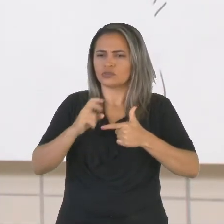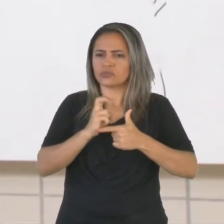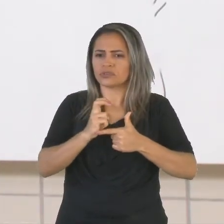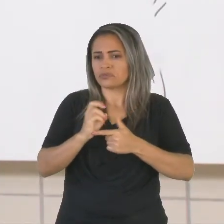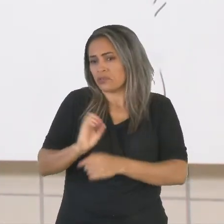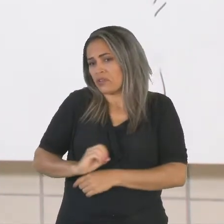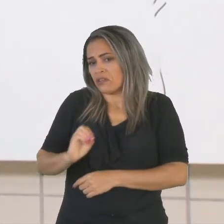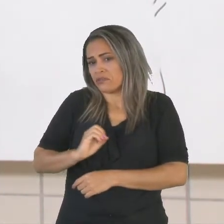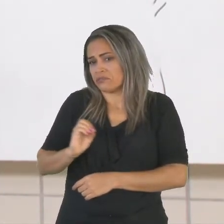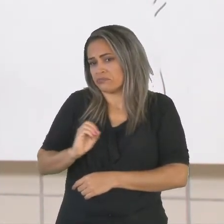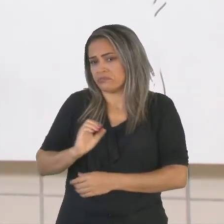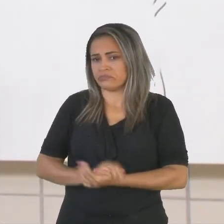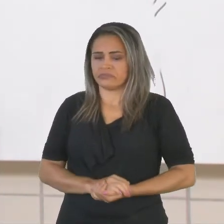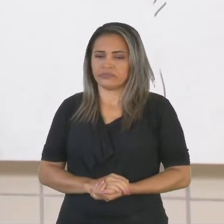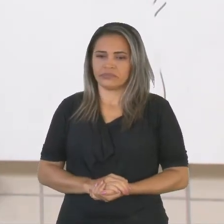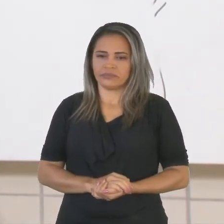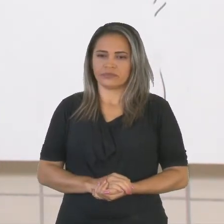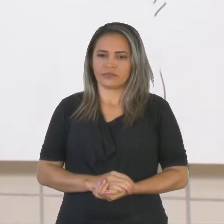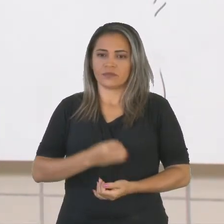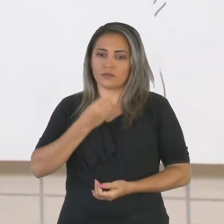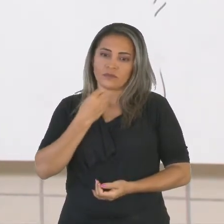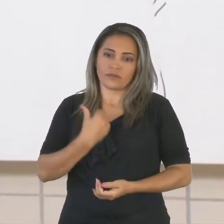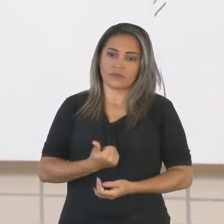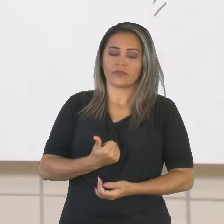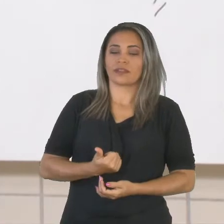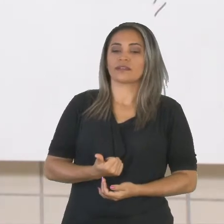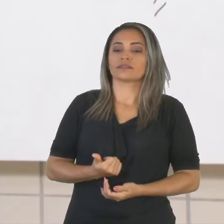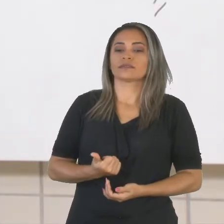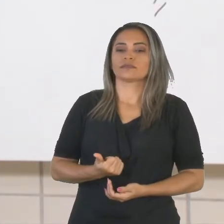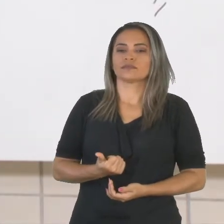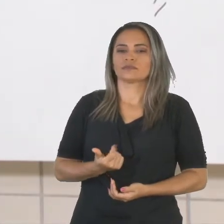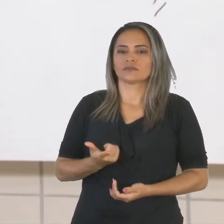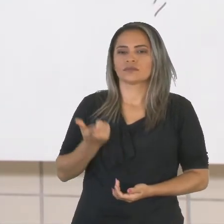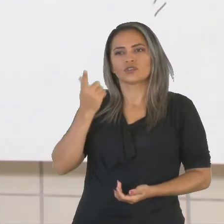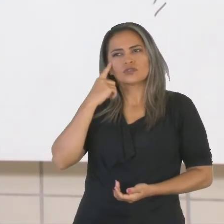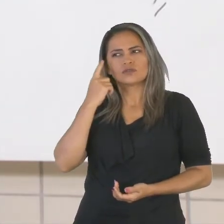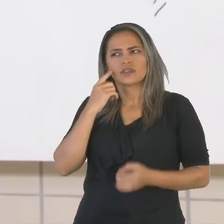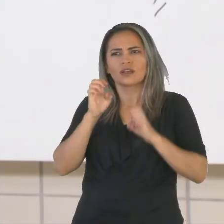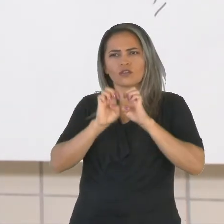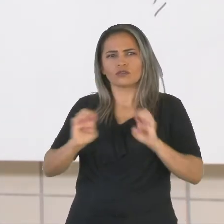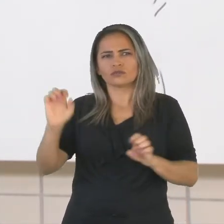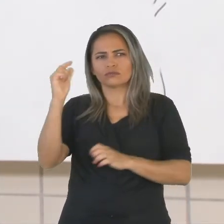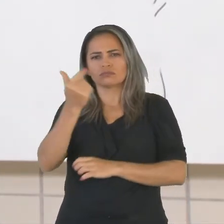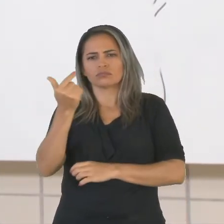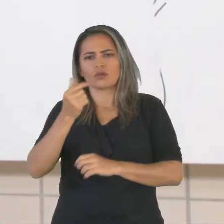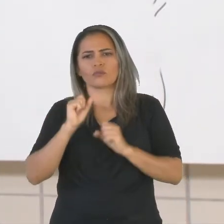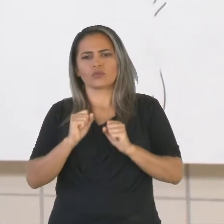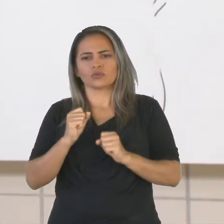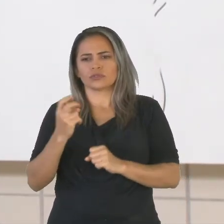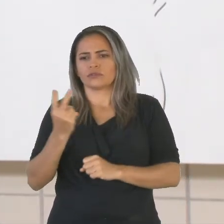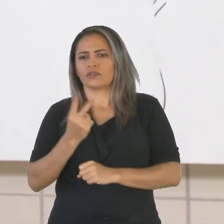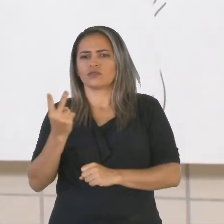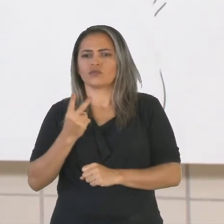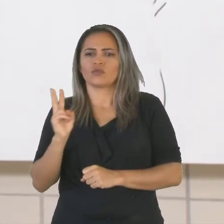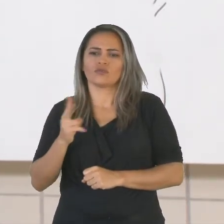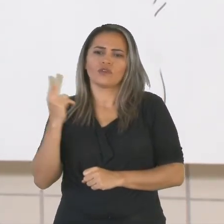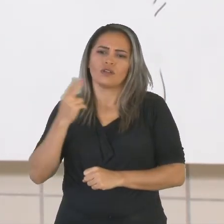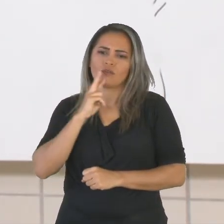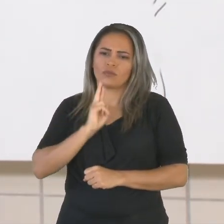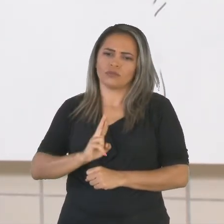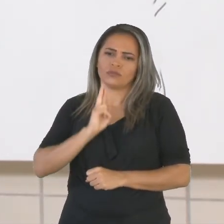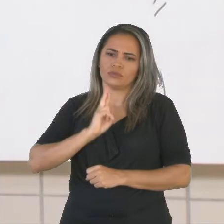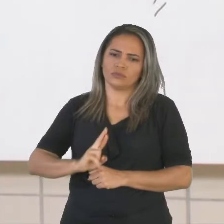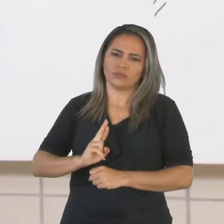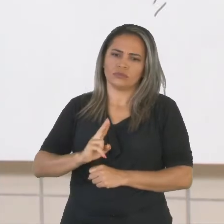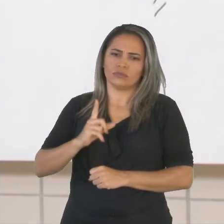nada. Bom, como eu trabalho com a equação do segundo grau, eu sei que eu posso ter até dois valores como resposta.